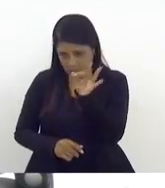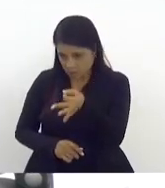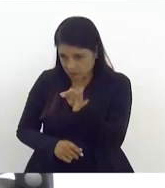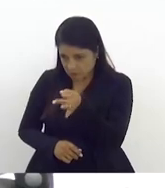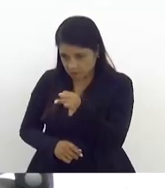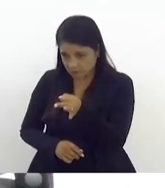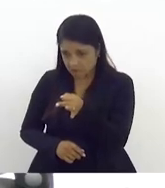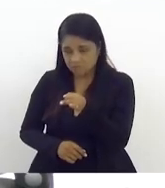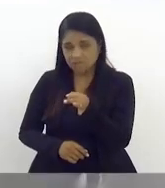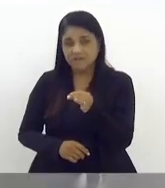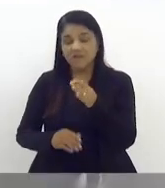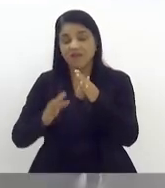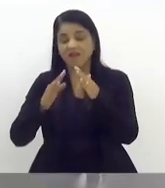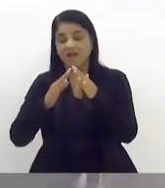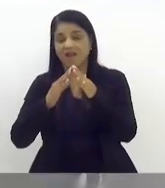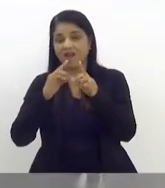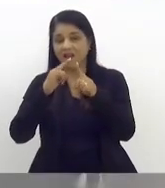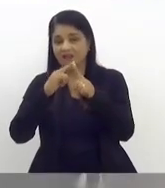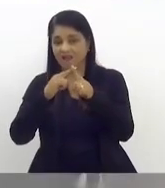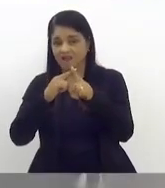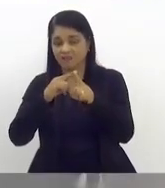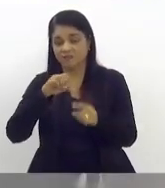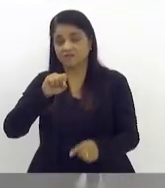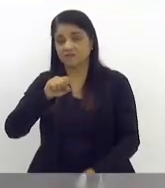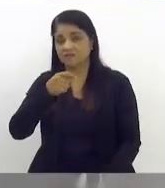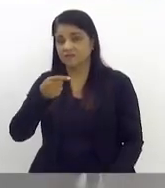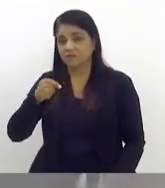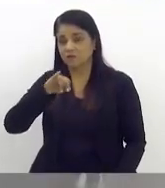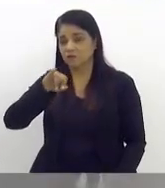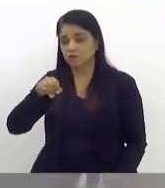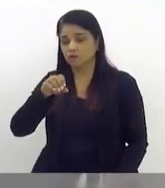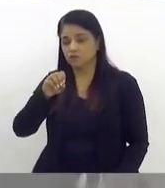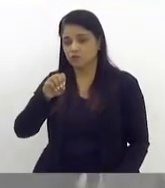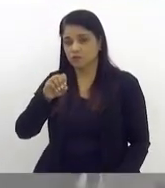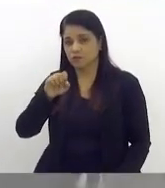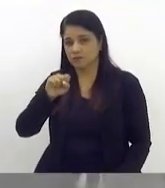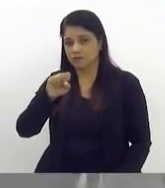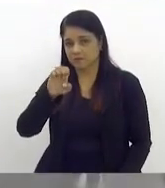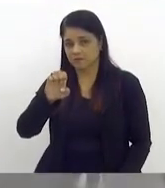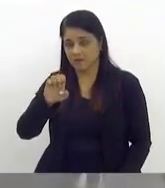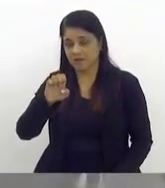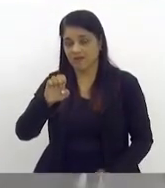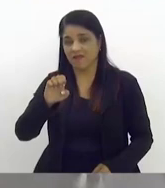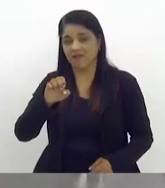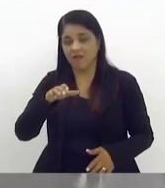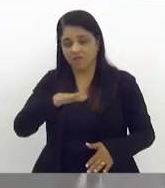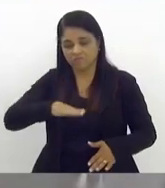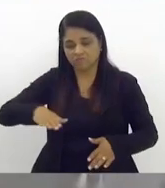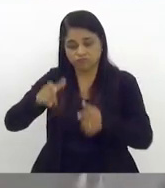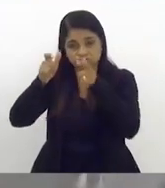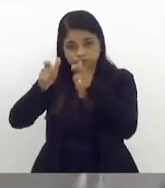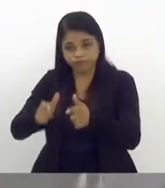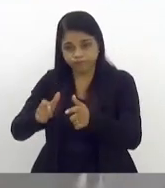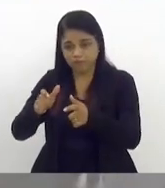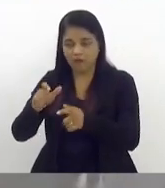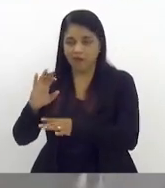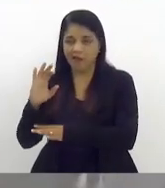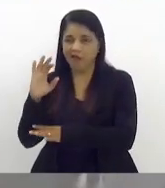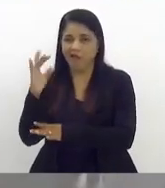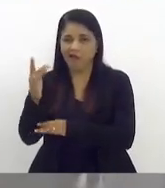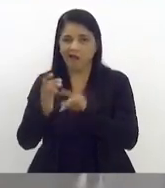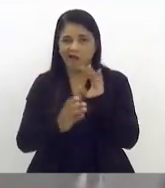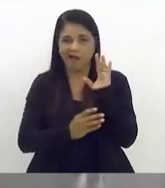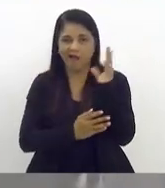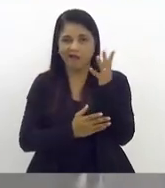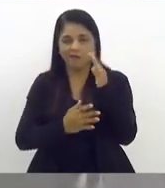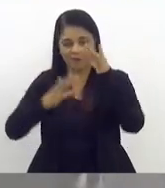uma pequena capela, o que está preservando é a unidade física da capela, que é numa área de preservação. É numa encosta